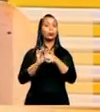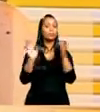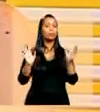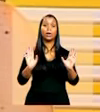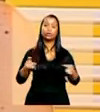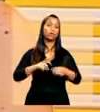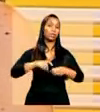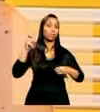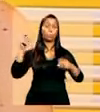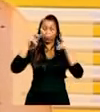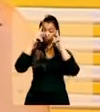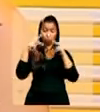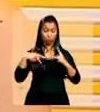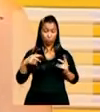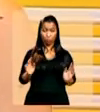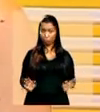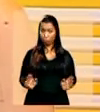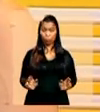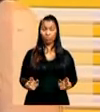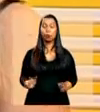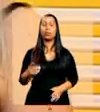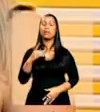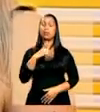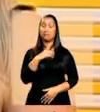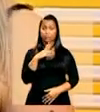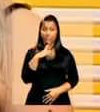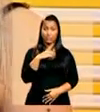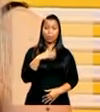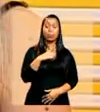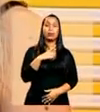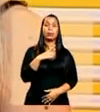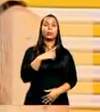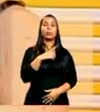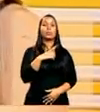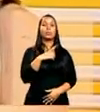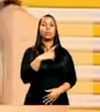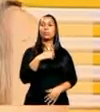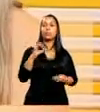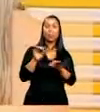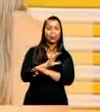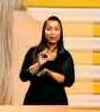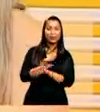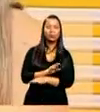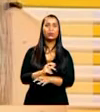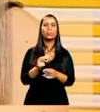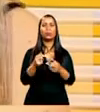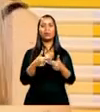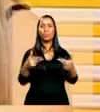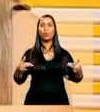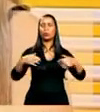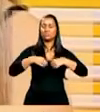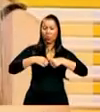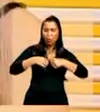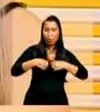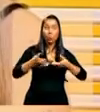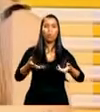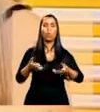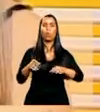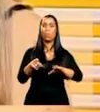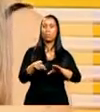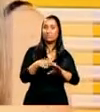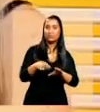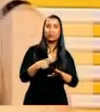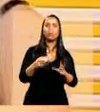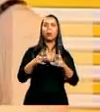já é independente por si só. Ela tem para resolver suas questões de roupa,